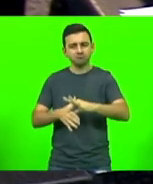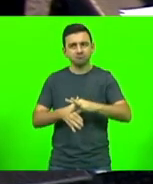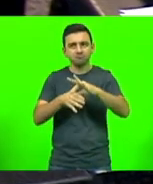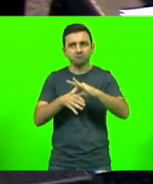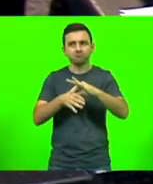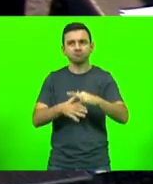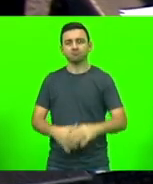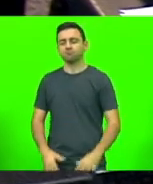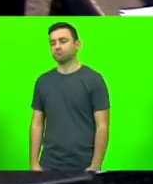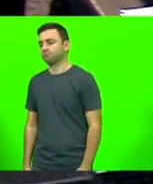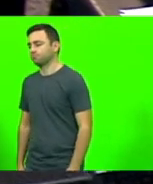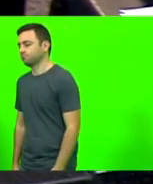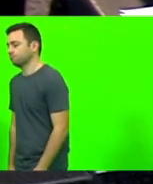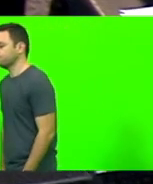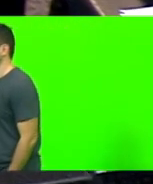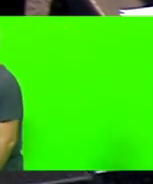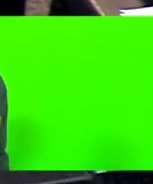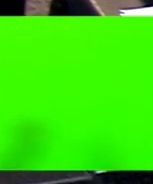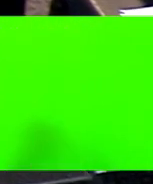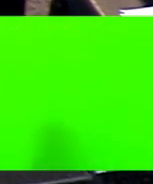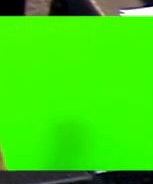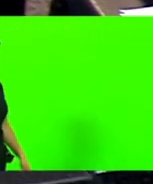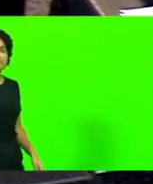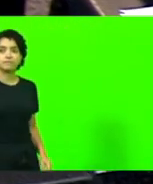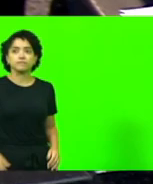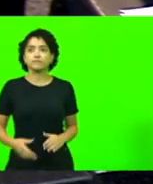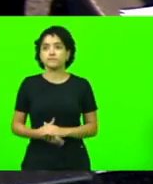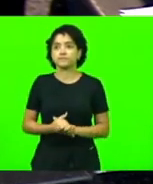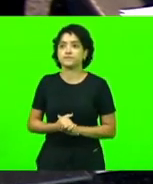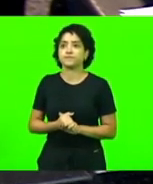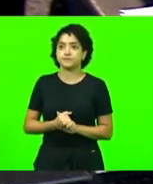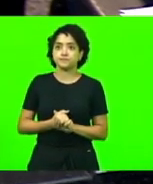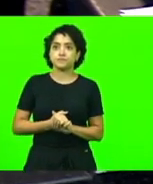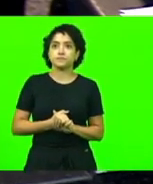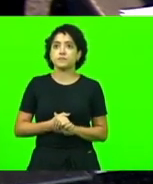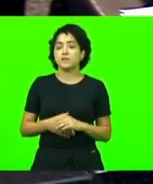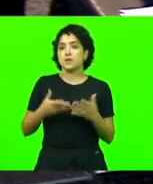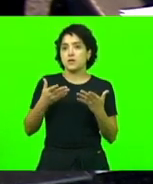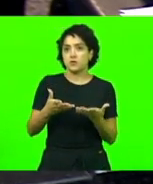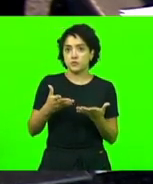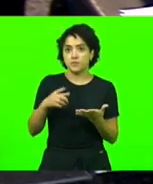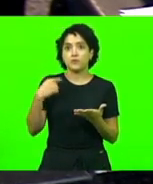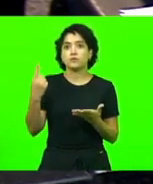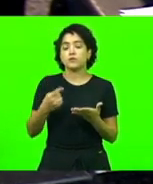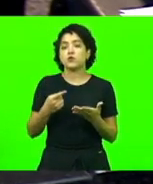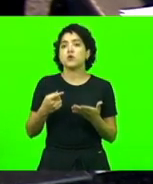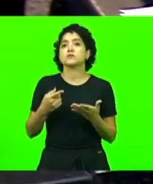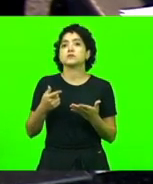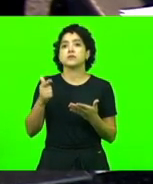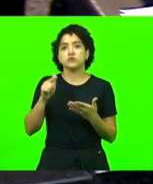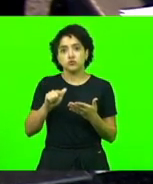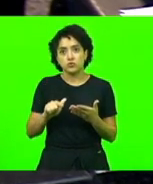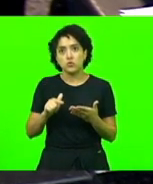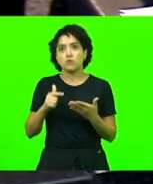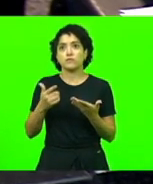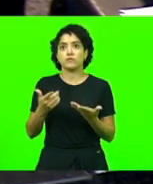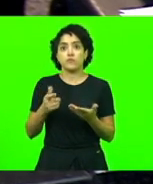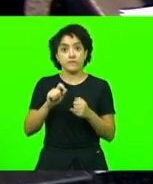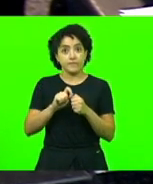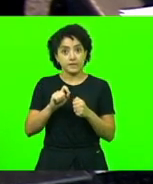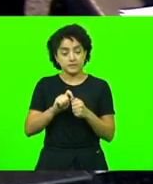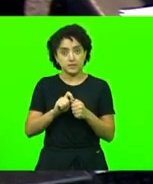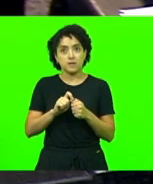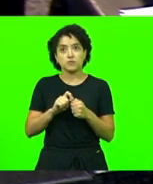tem homens e mulheres com coragem para fazer, para tal fazer. Eu espero que nós novamente o façamos, caso